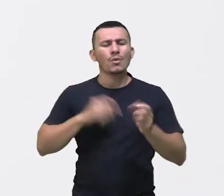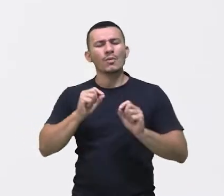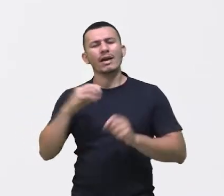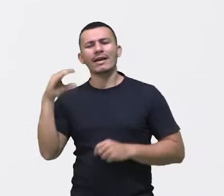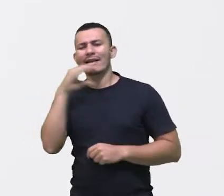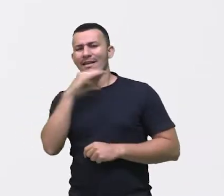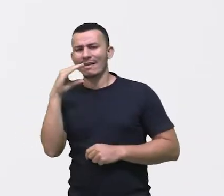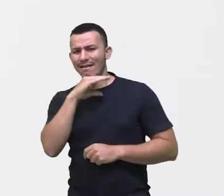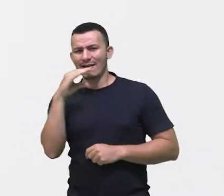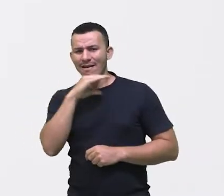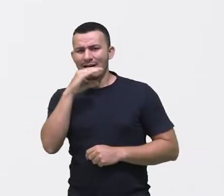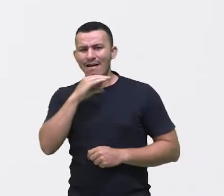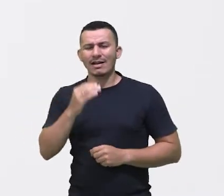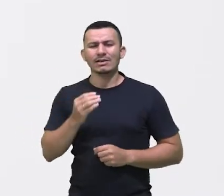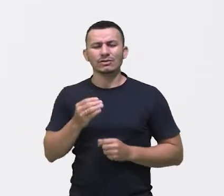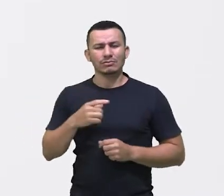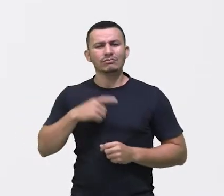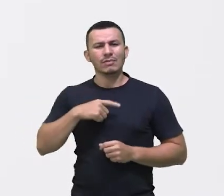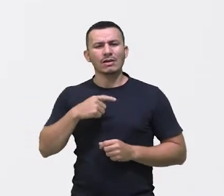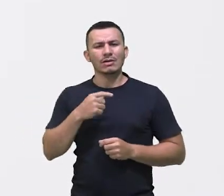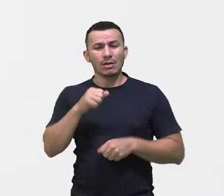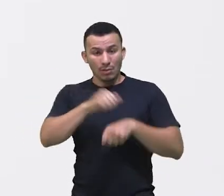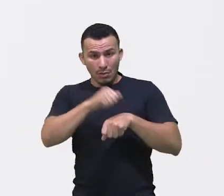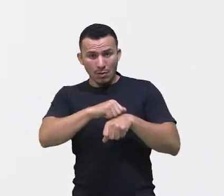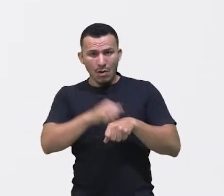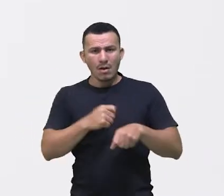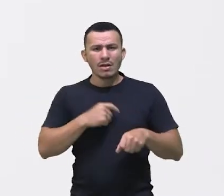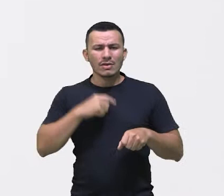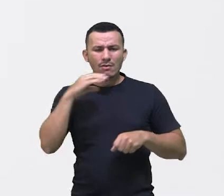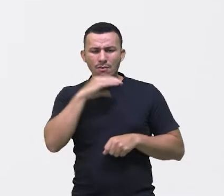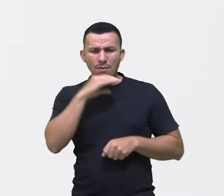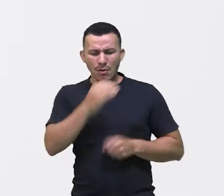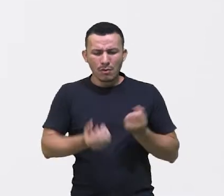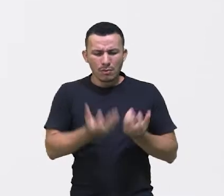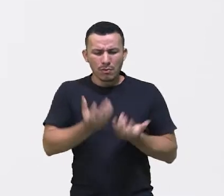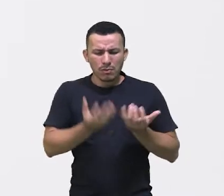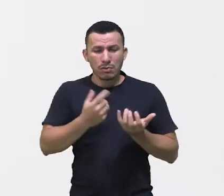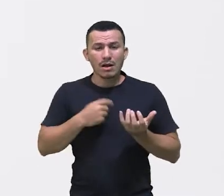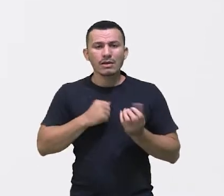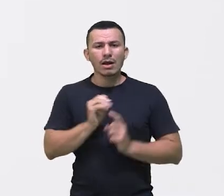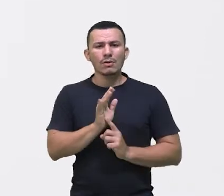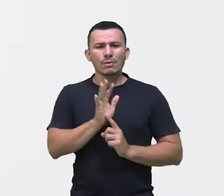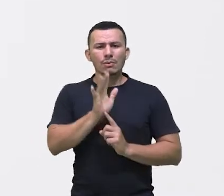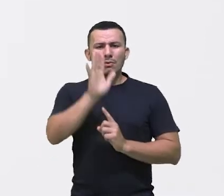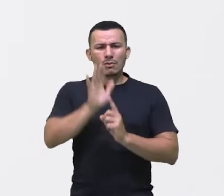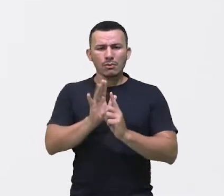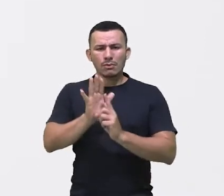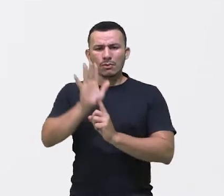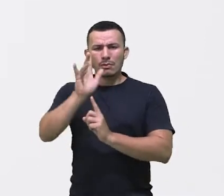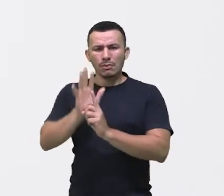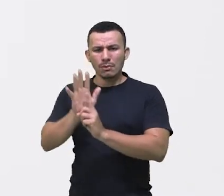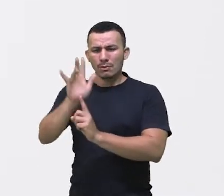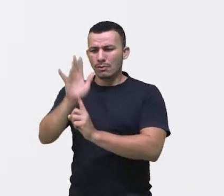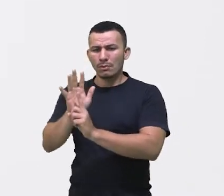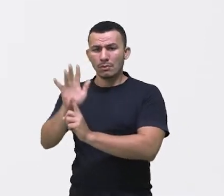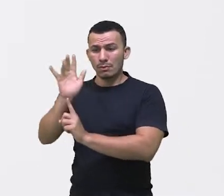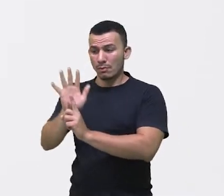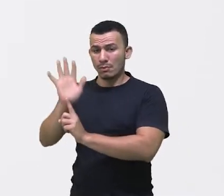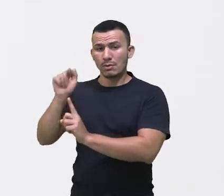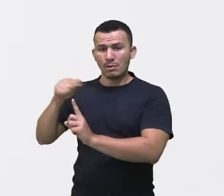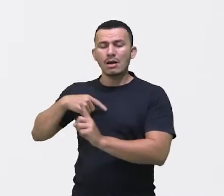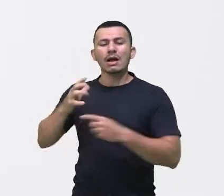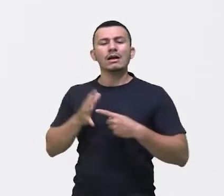aquecer o carvão ali utilizado, vai ser aquecido e o vapor que o carvão produz é que vai fazer com que